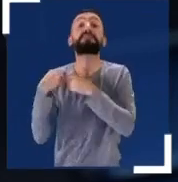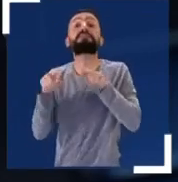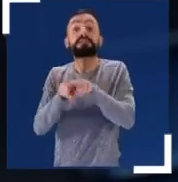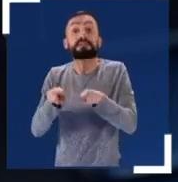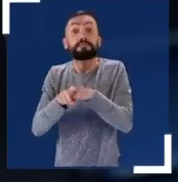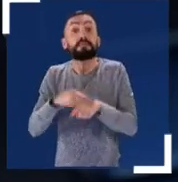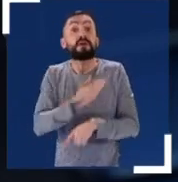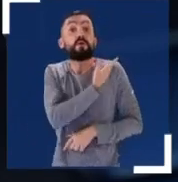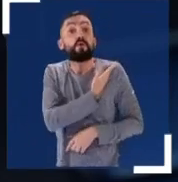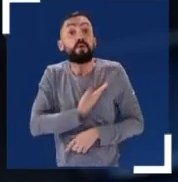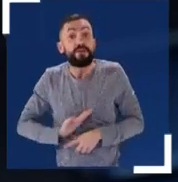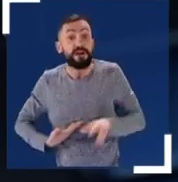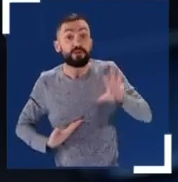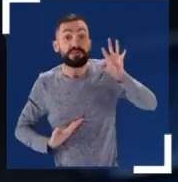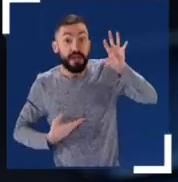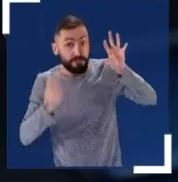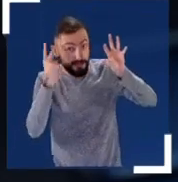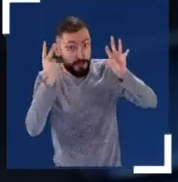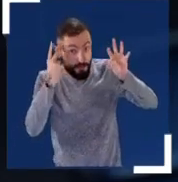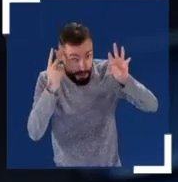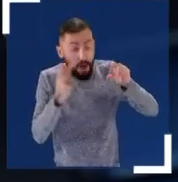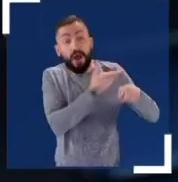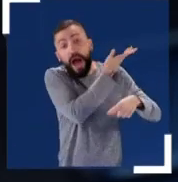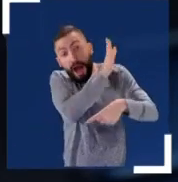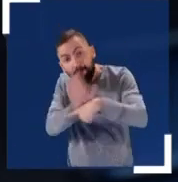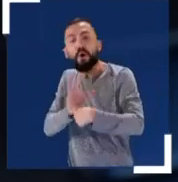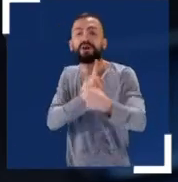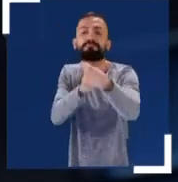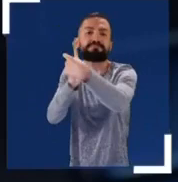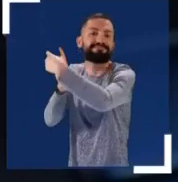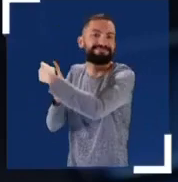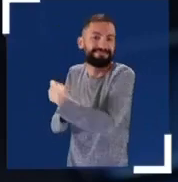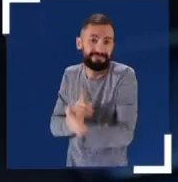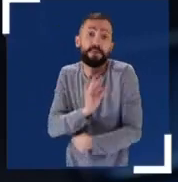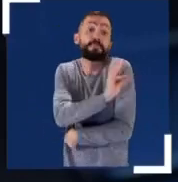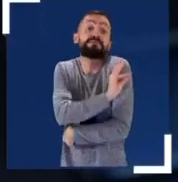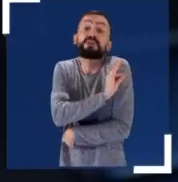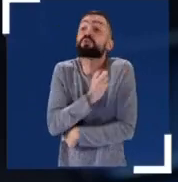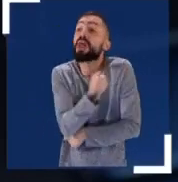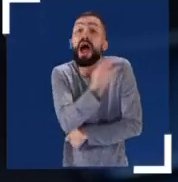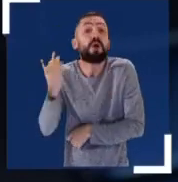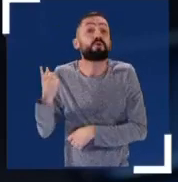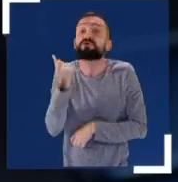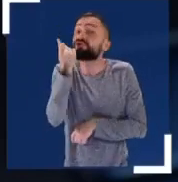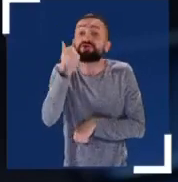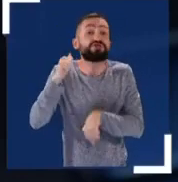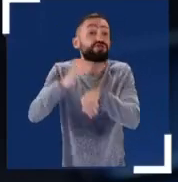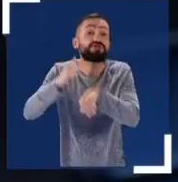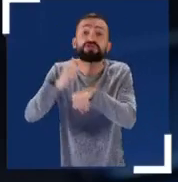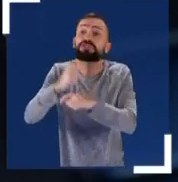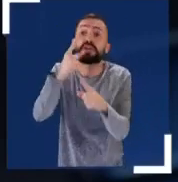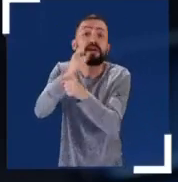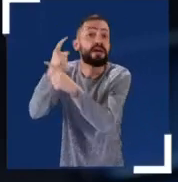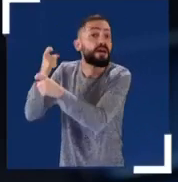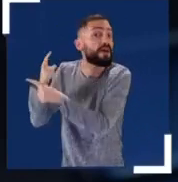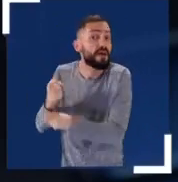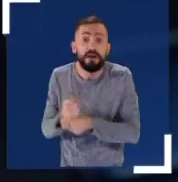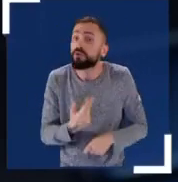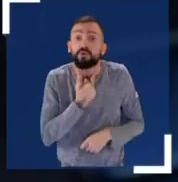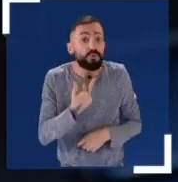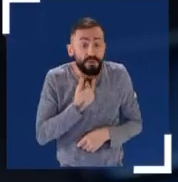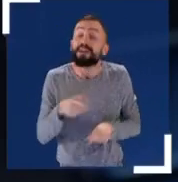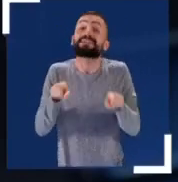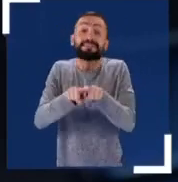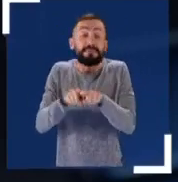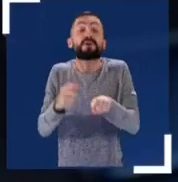às prefeituras. Uma parcela significativa das prefeituras em São Paulo não tem condição financeira para construir e também não tem